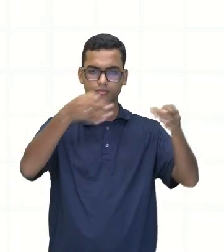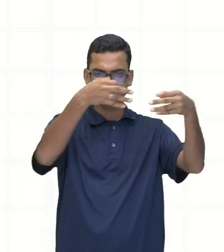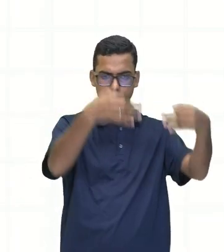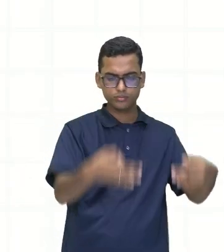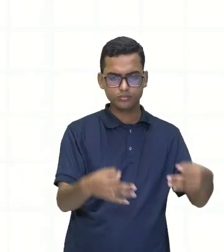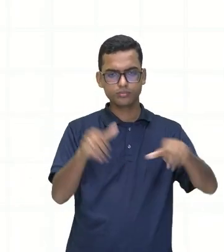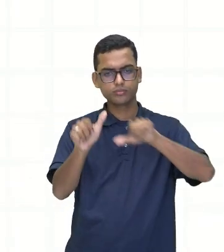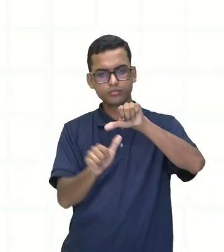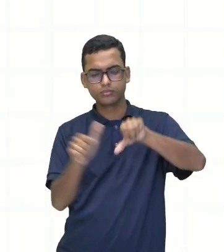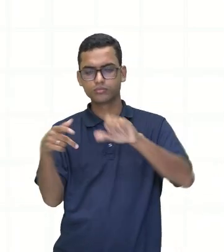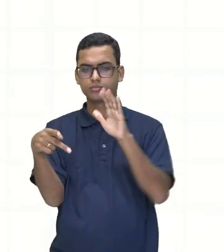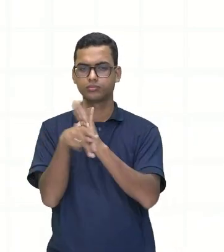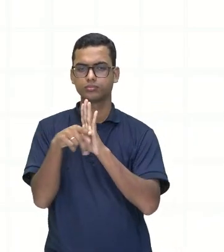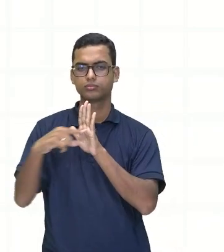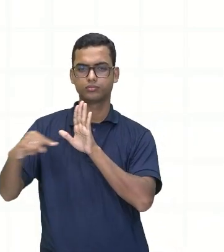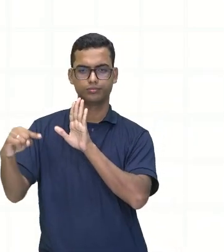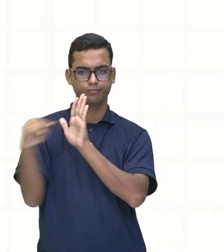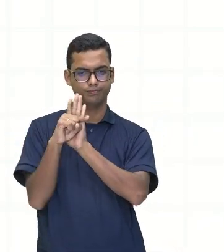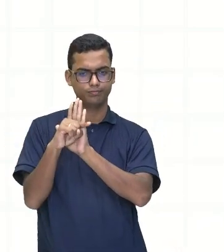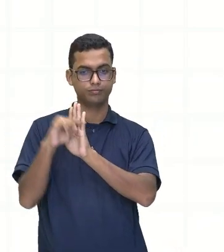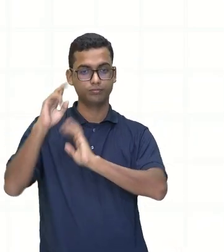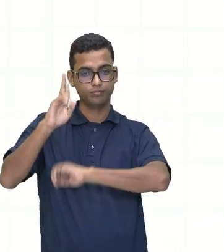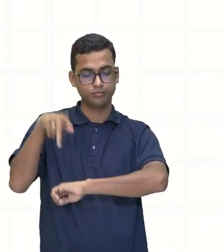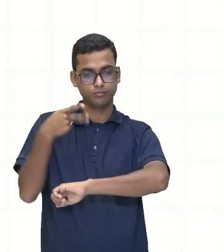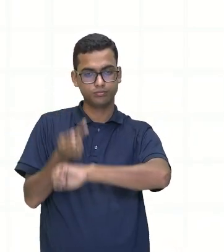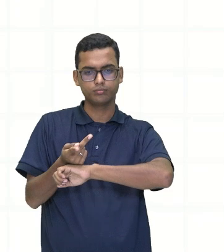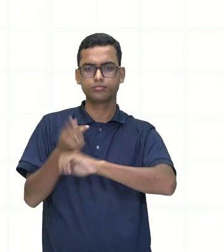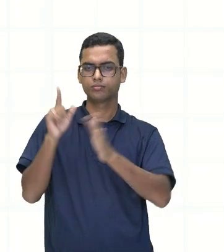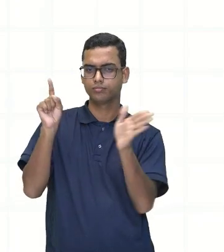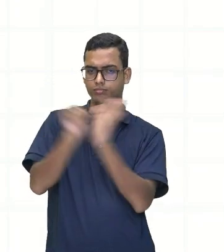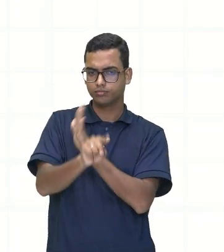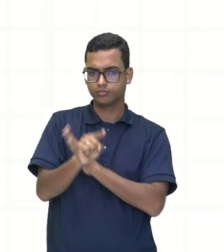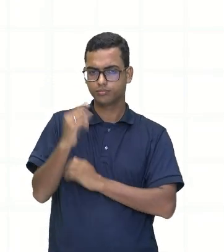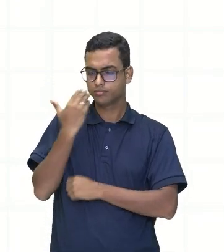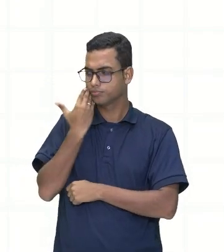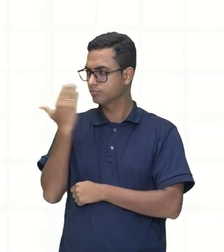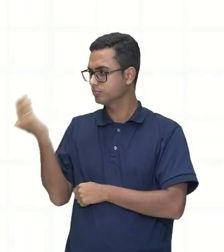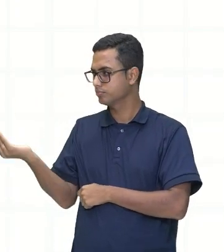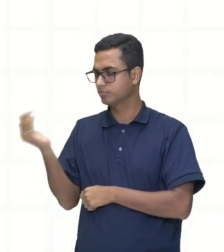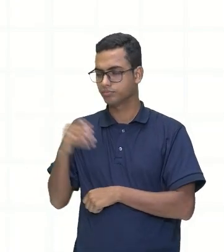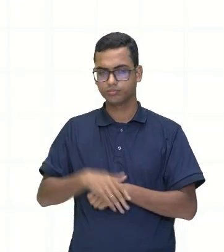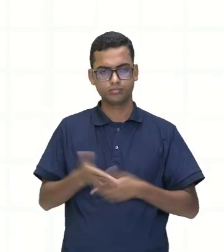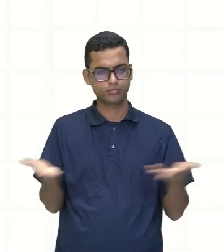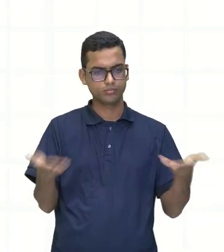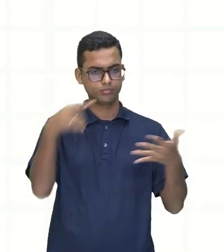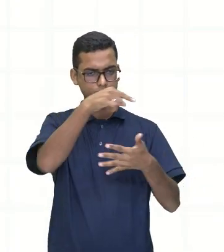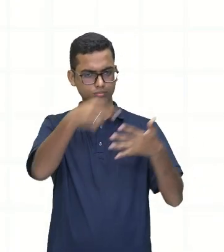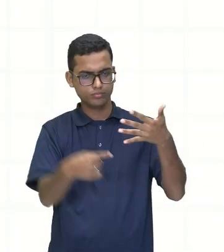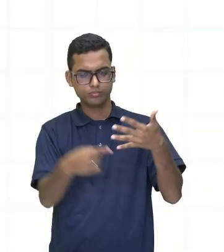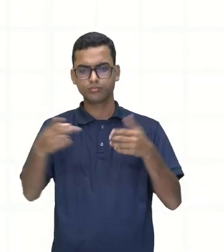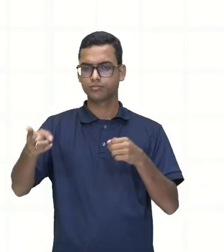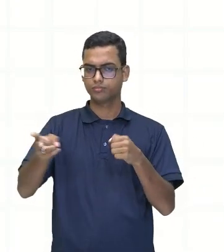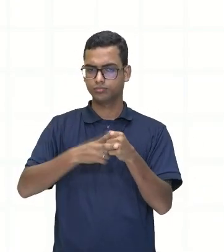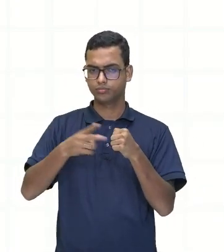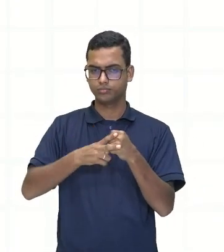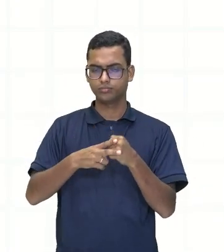interrogativa. Então, lembrando quais são os elementos da forma interrogativa? verbo to